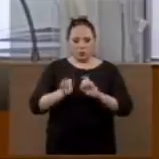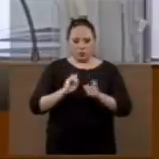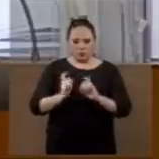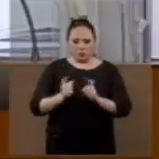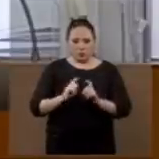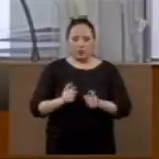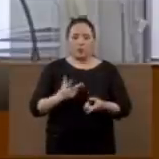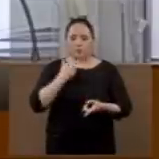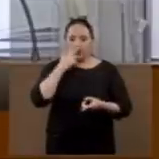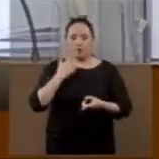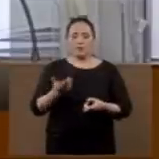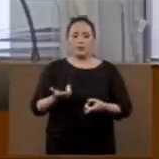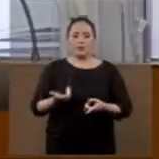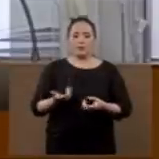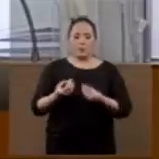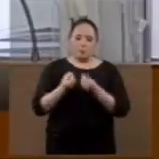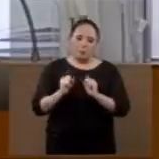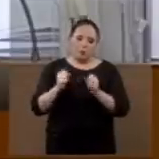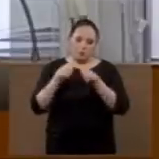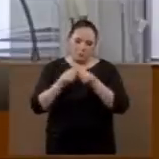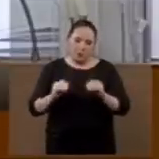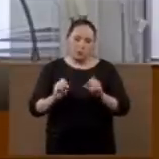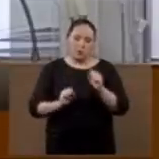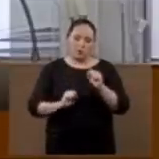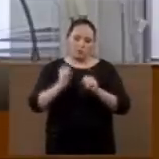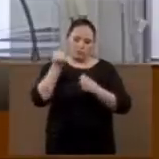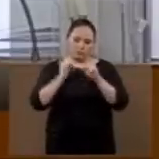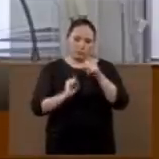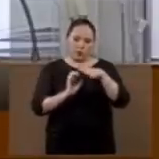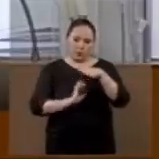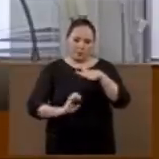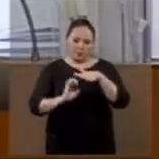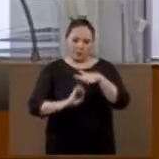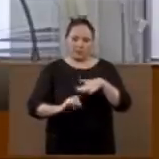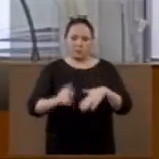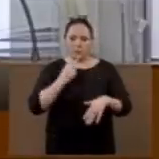atividade comercial. Estou citando de Paulo de Barros Carvalho,